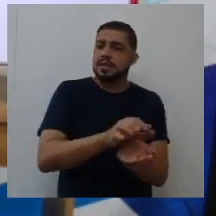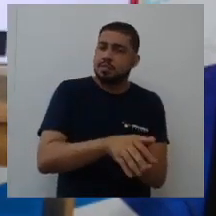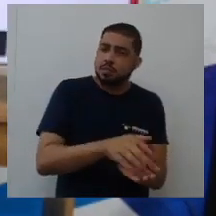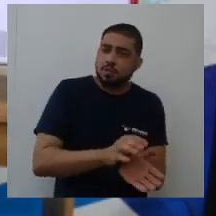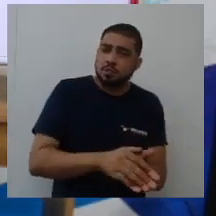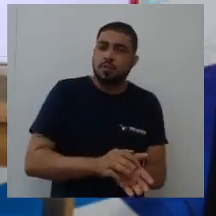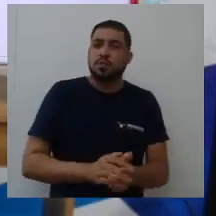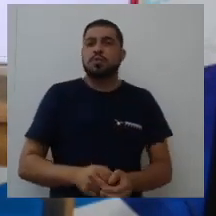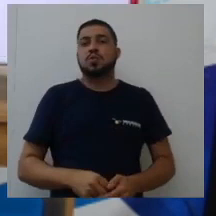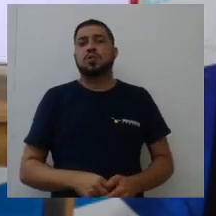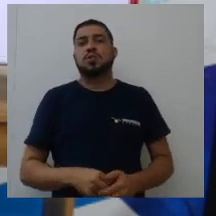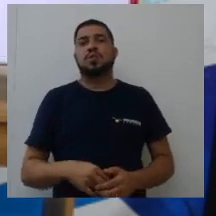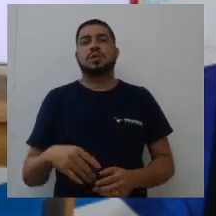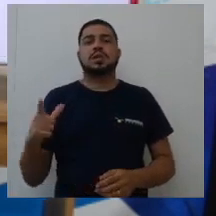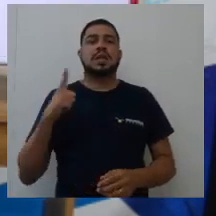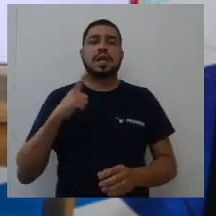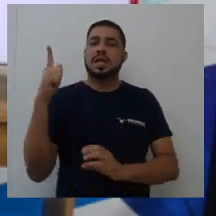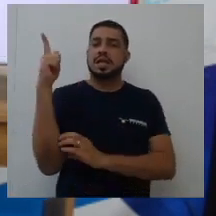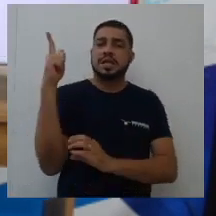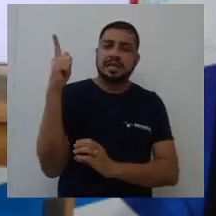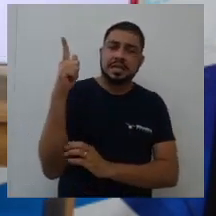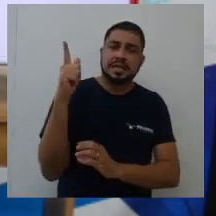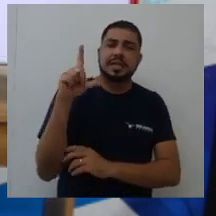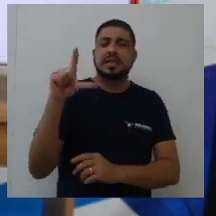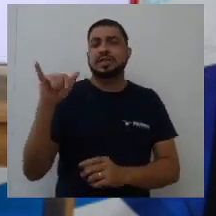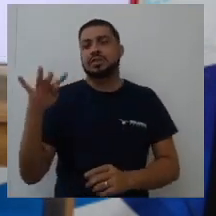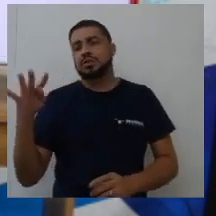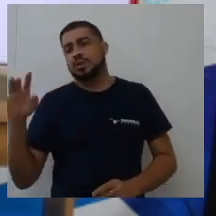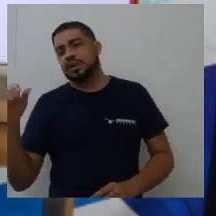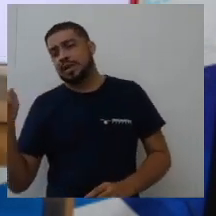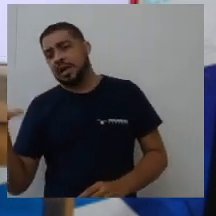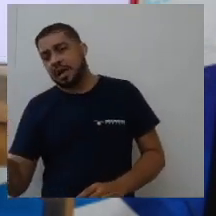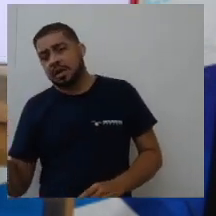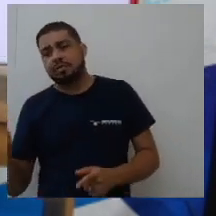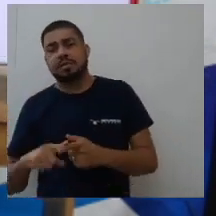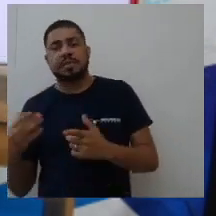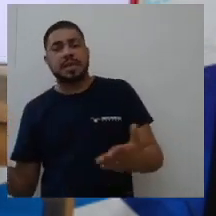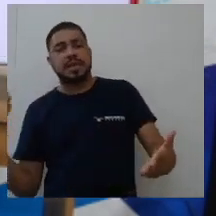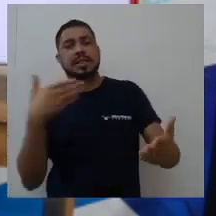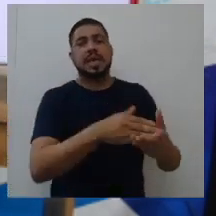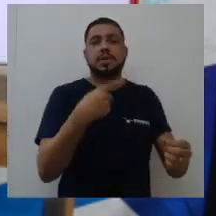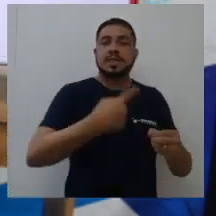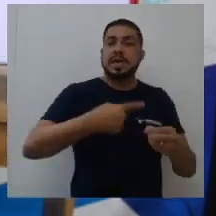Pernambuco, nas GREs, do litoral ao sertão aí.